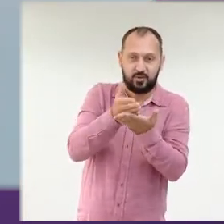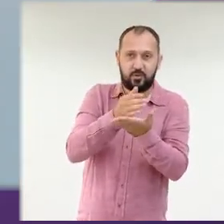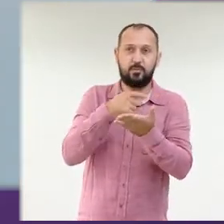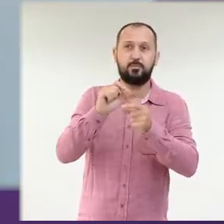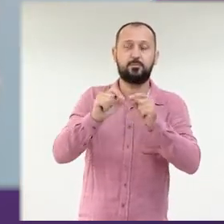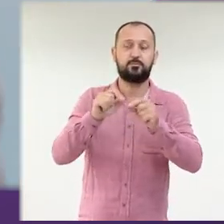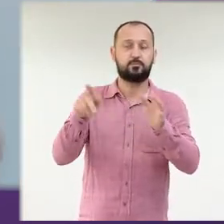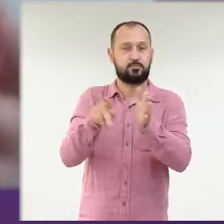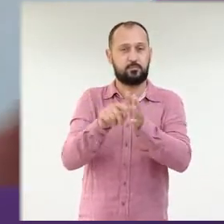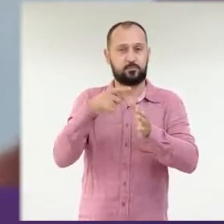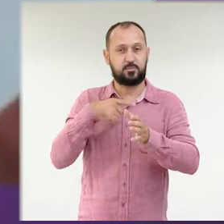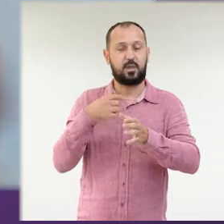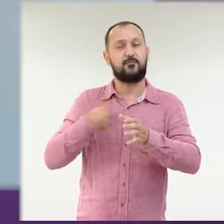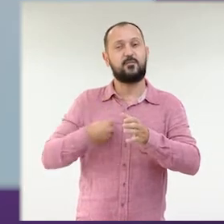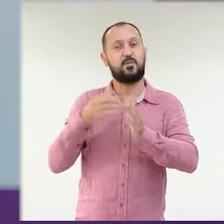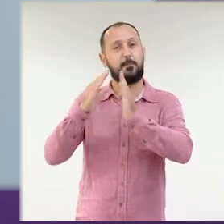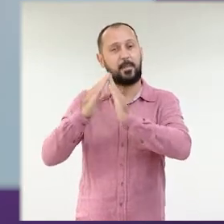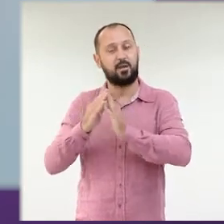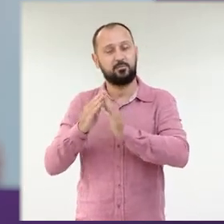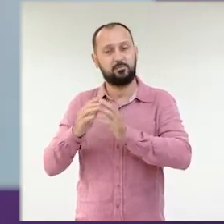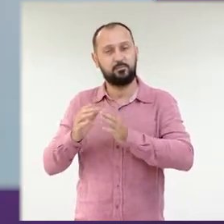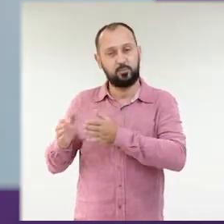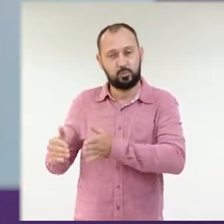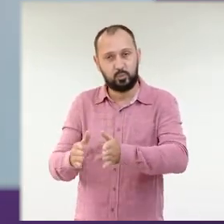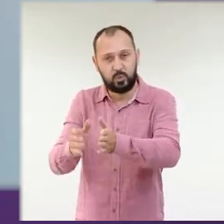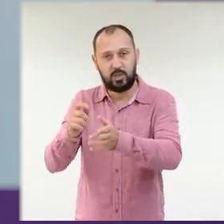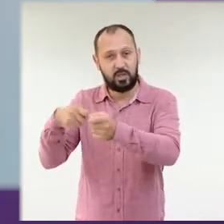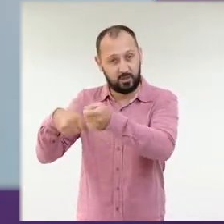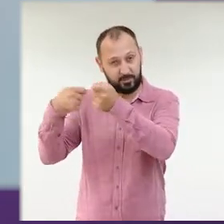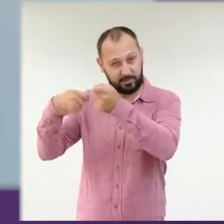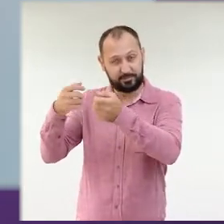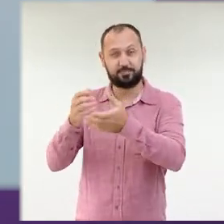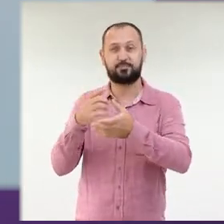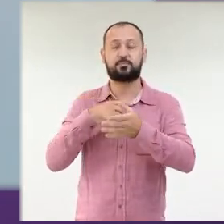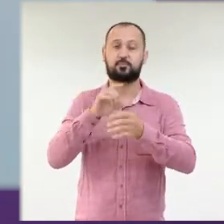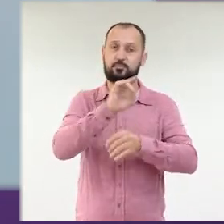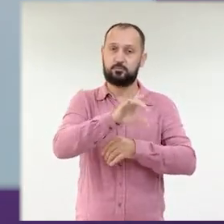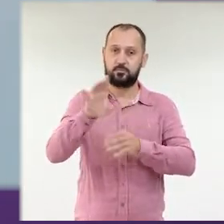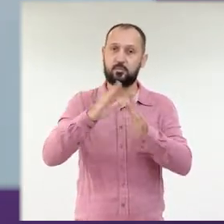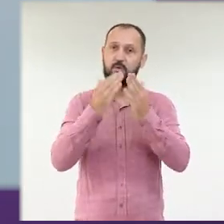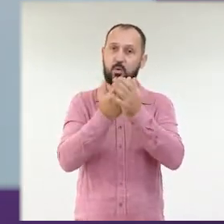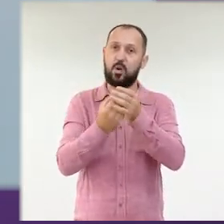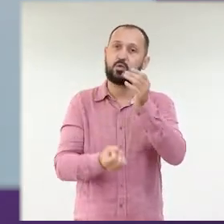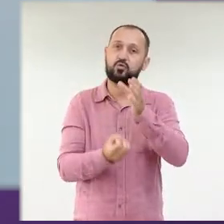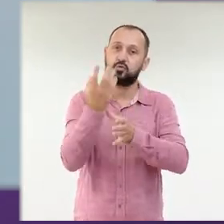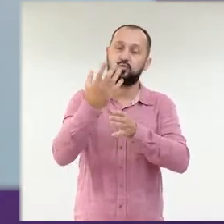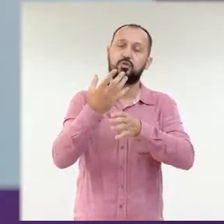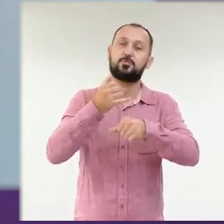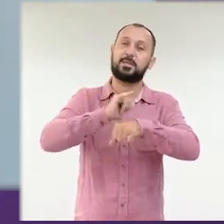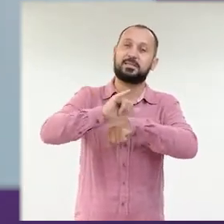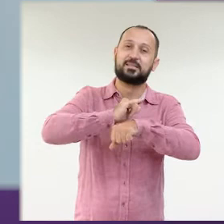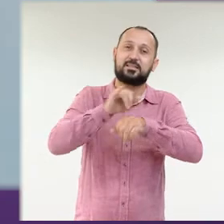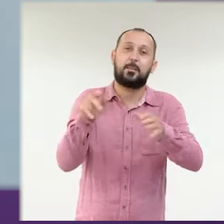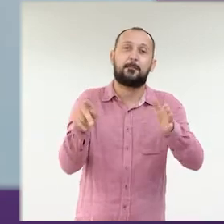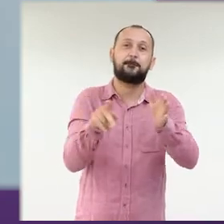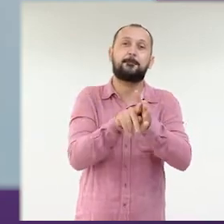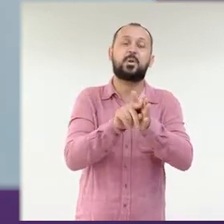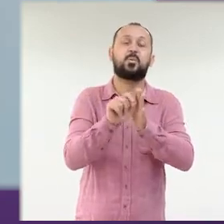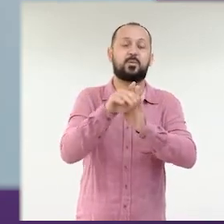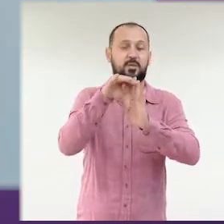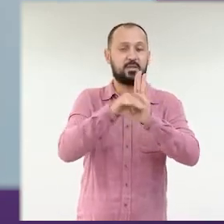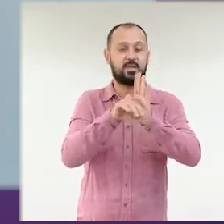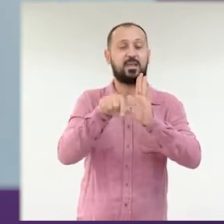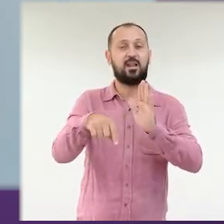ribeirinhos, enfim. Então, cada região, cada escola, ela vai traçar um plano de ação para que a ação